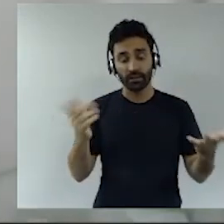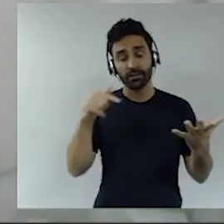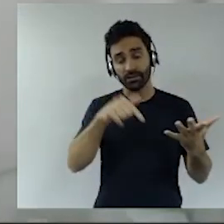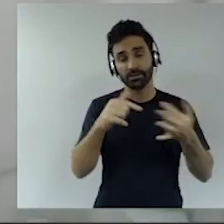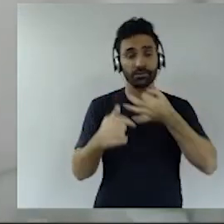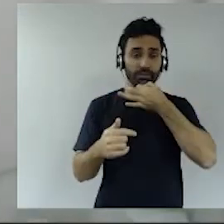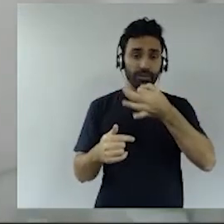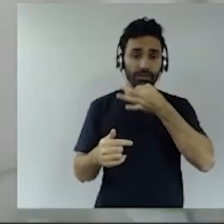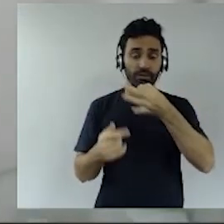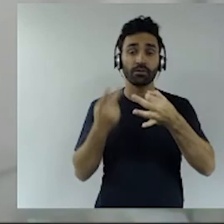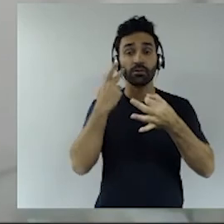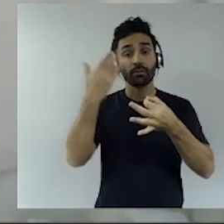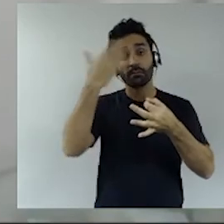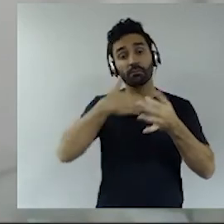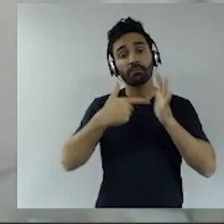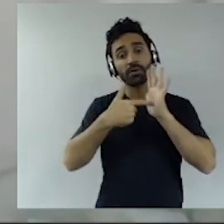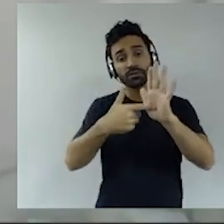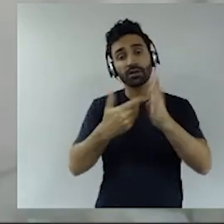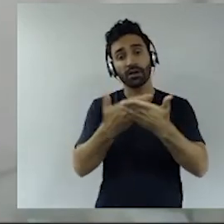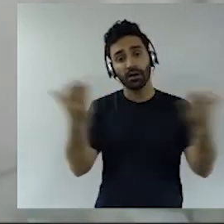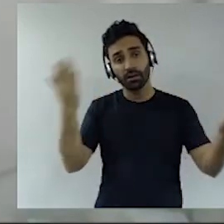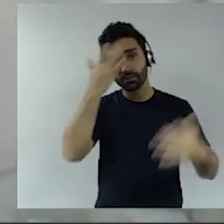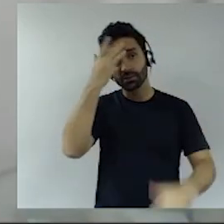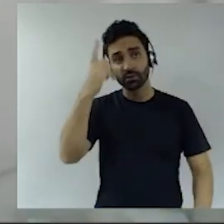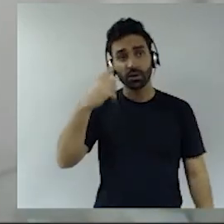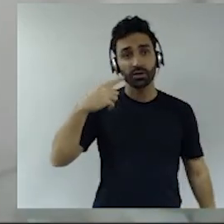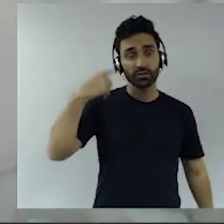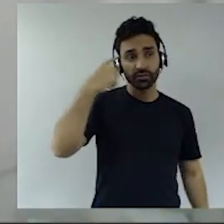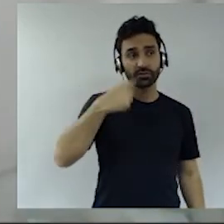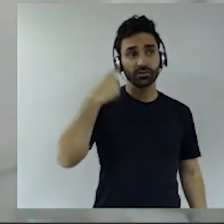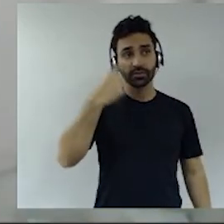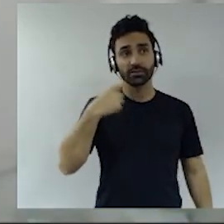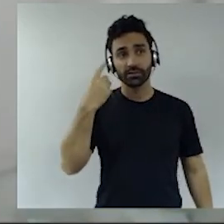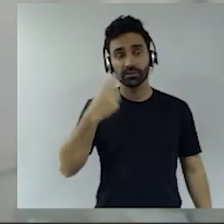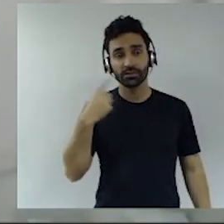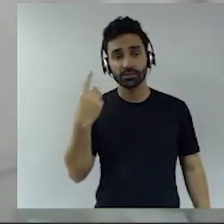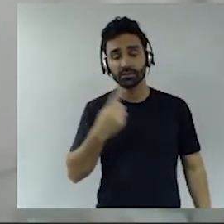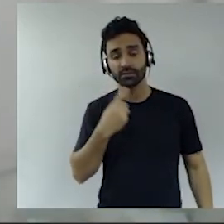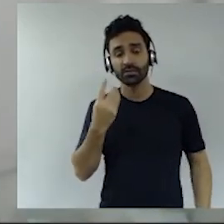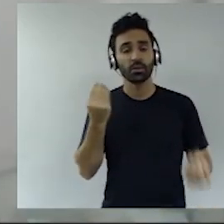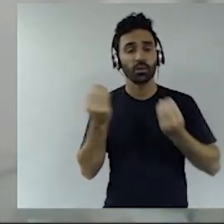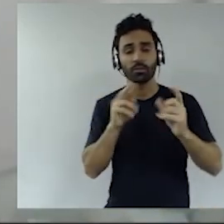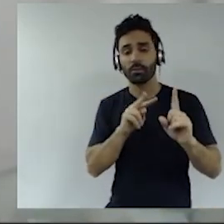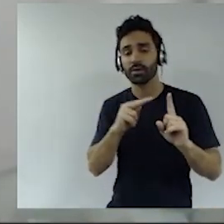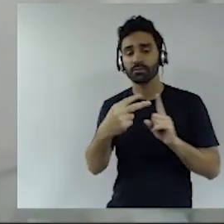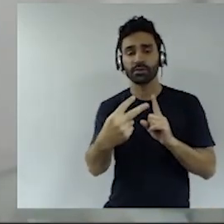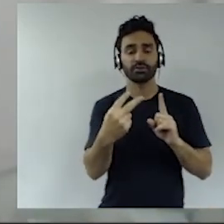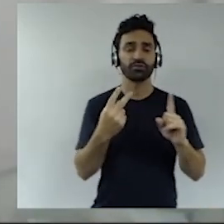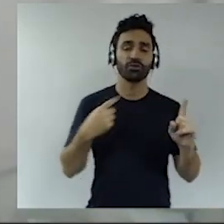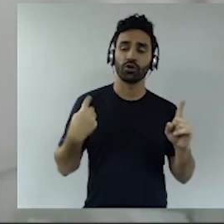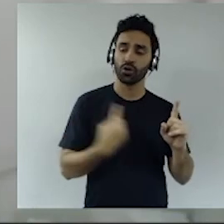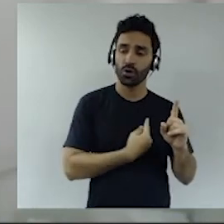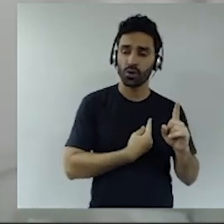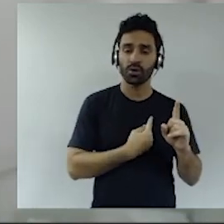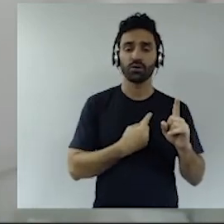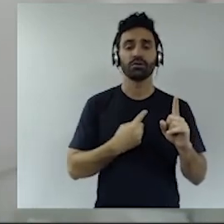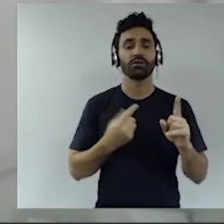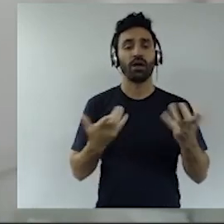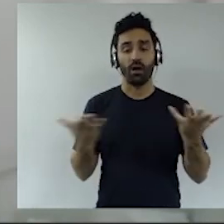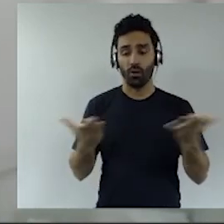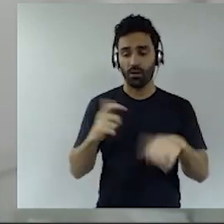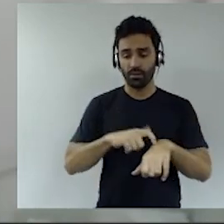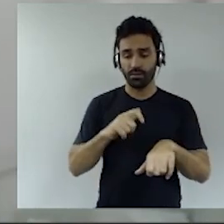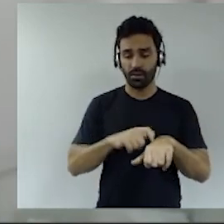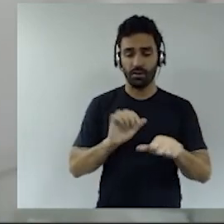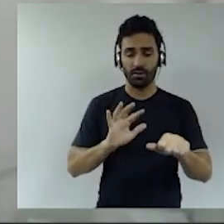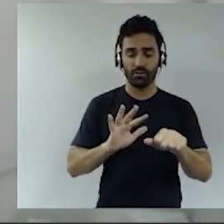argumentação para demonstrar aos senhores advogados a perspectiva de que nós, em tempo de